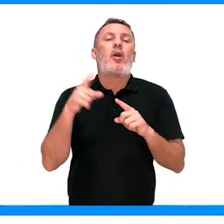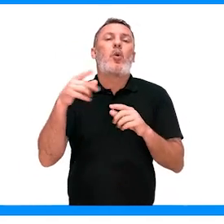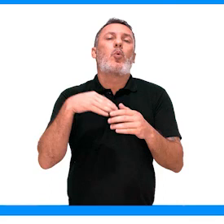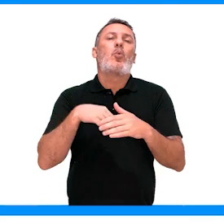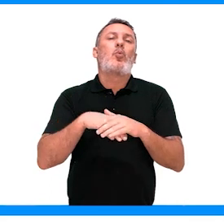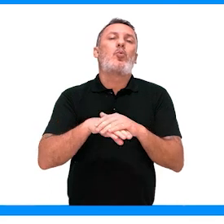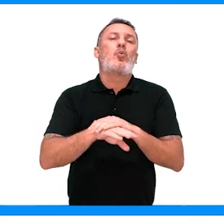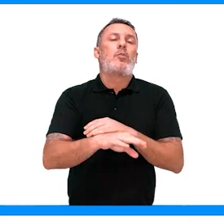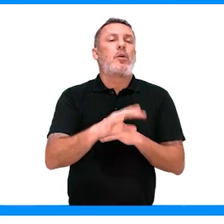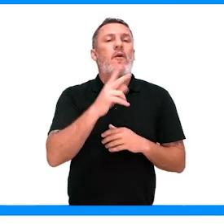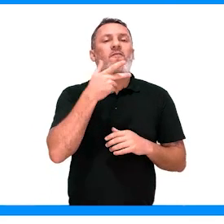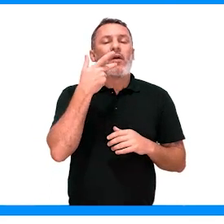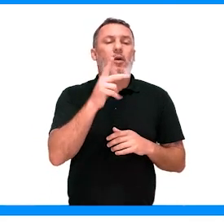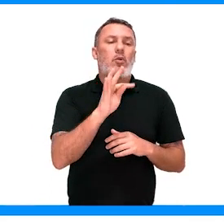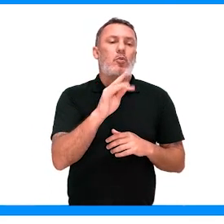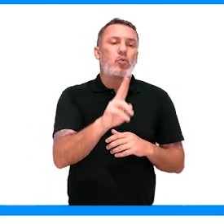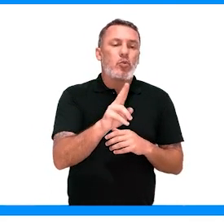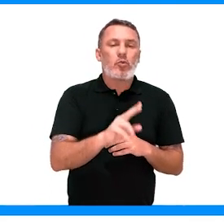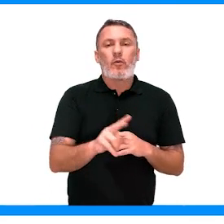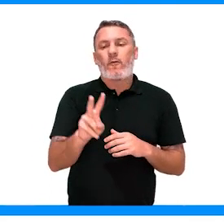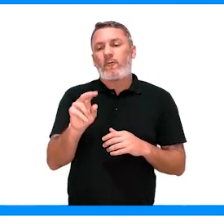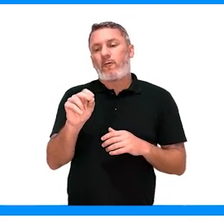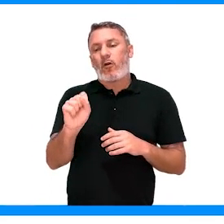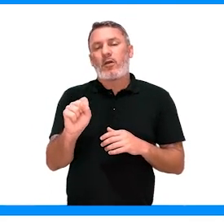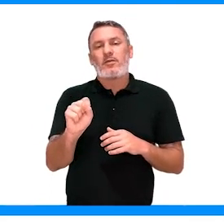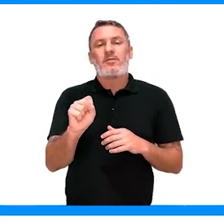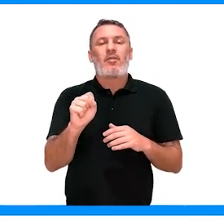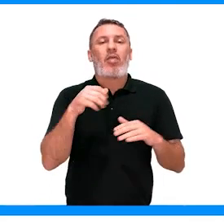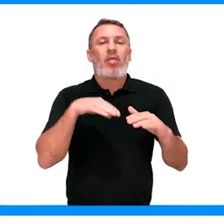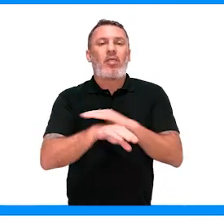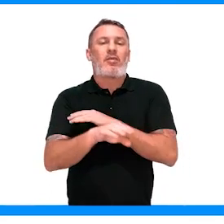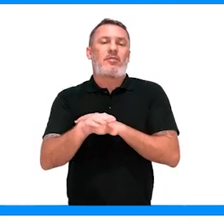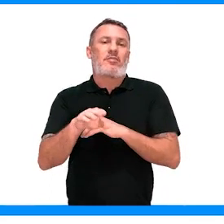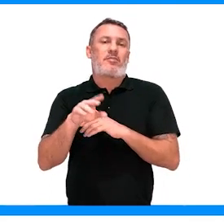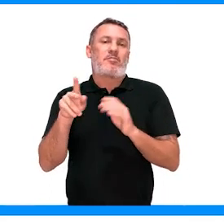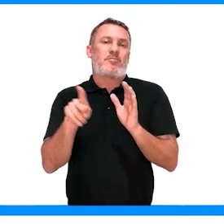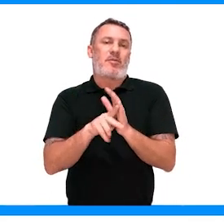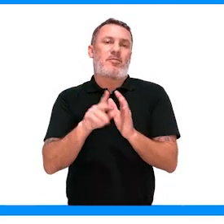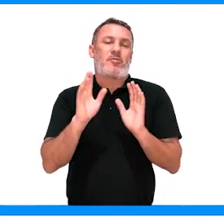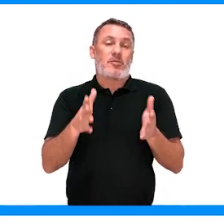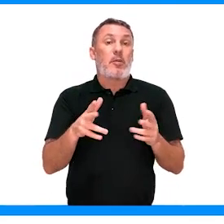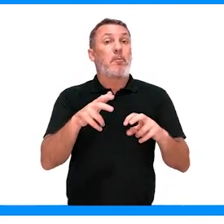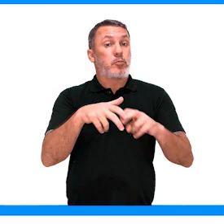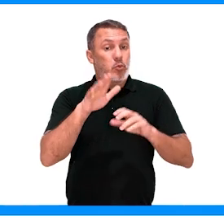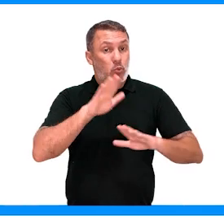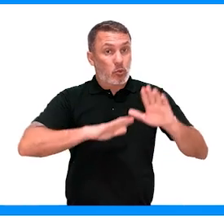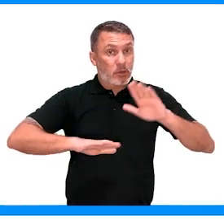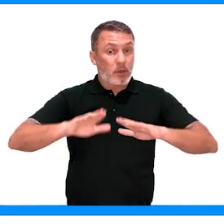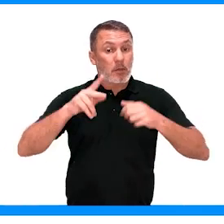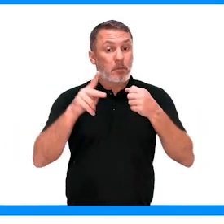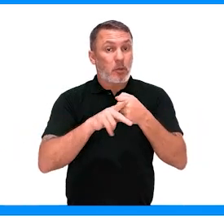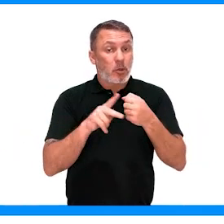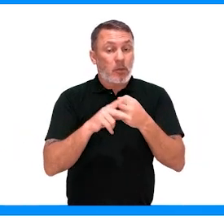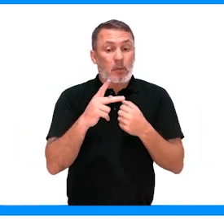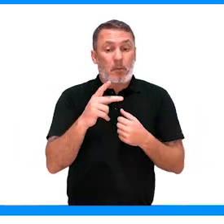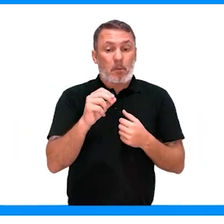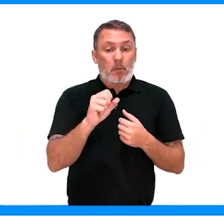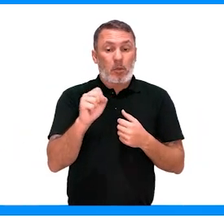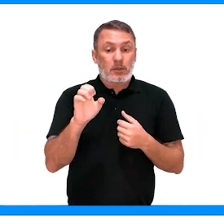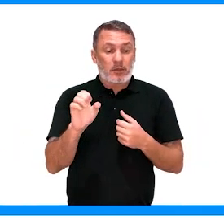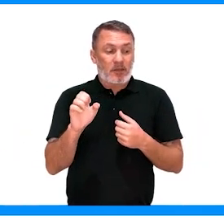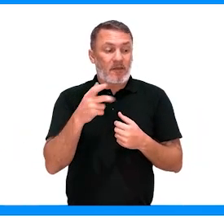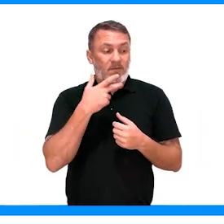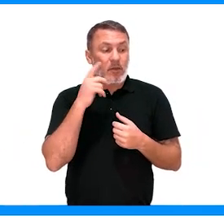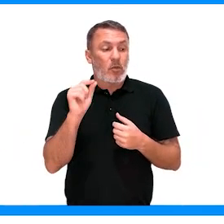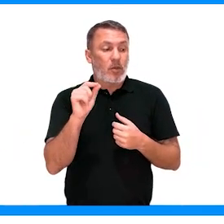vós. Nós não temos. E aí a gente também precisa tomar cuidado na hora de trabalhar os pronomes possessivos. Quando eu falo eu voy a